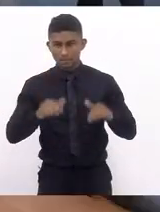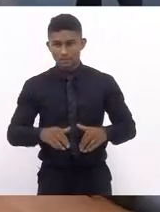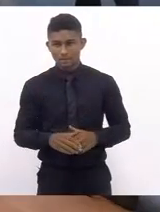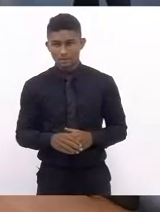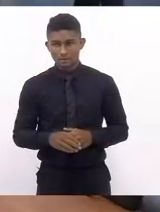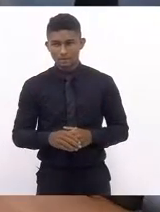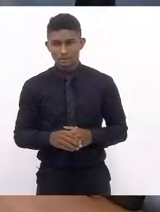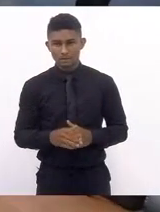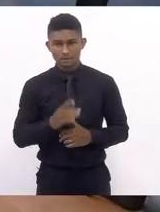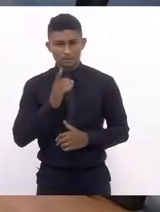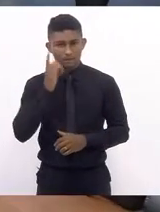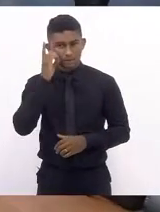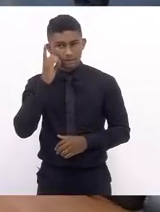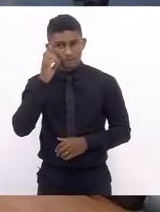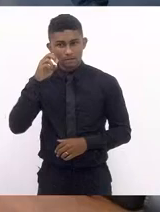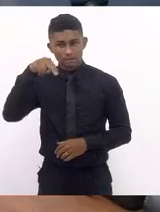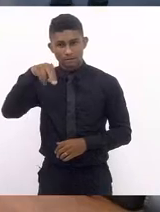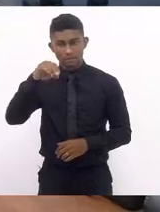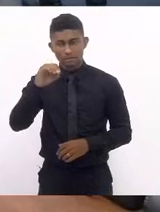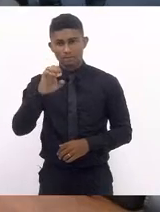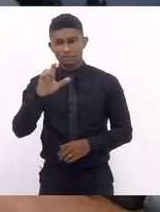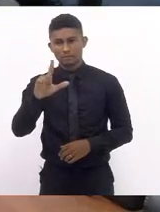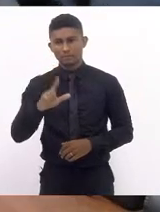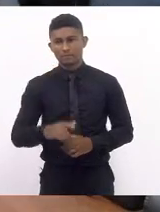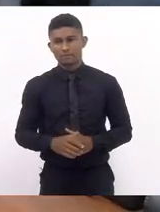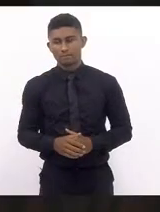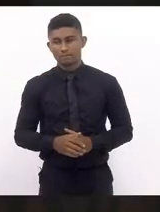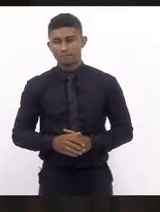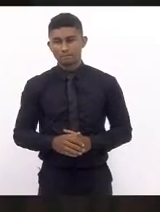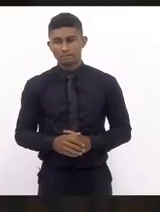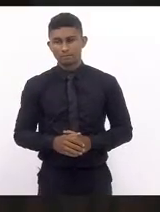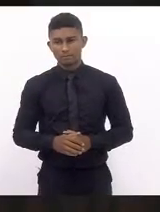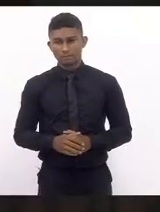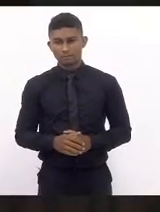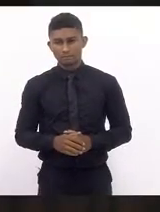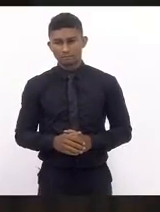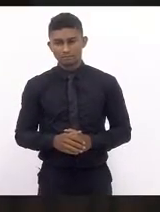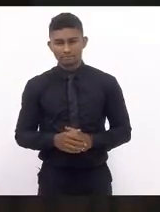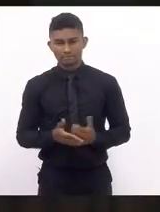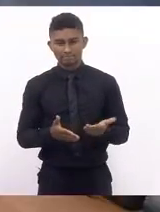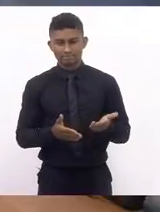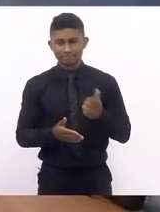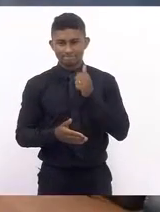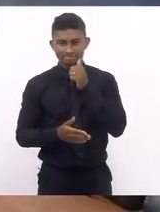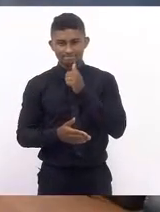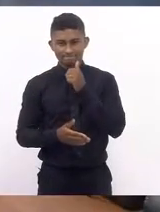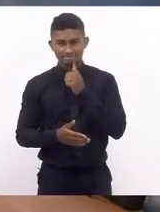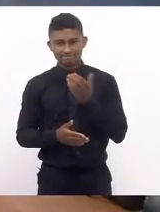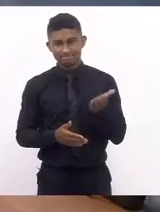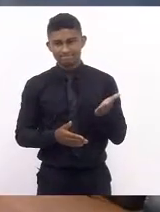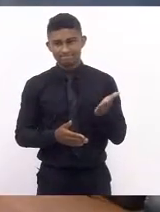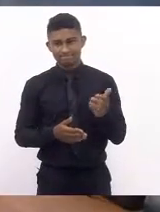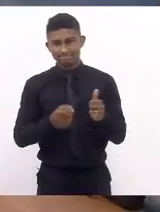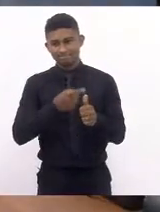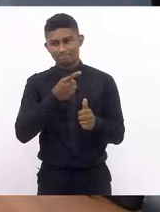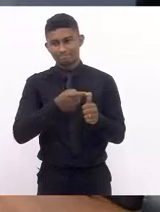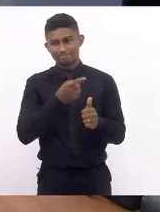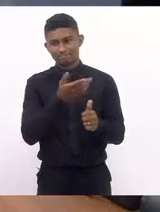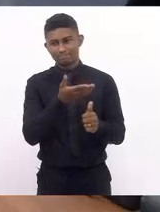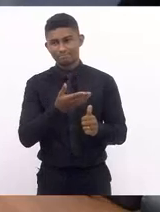Deputado Noel e não Noel então vamos aqui ó Primeiro as Damas primeiro acabar com